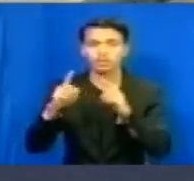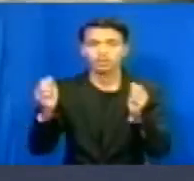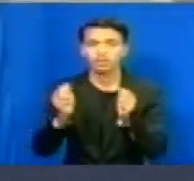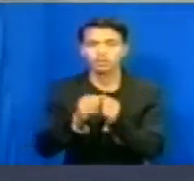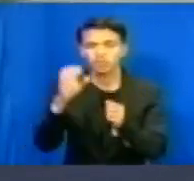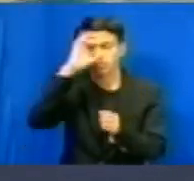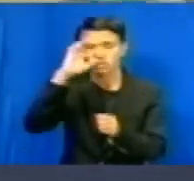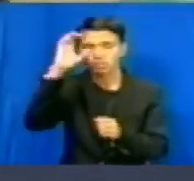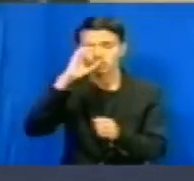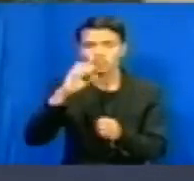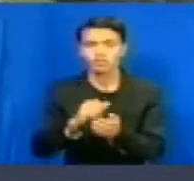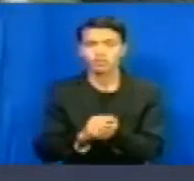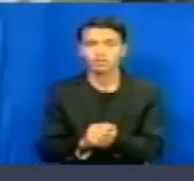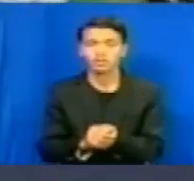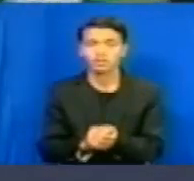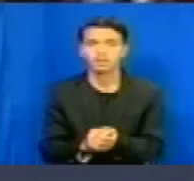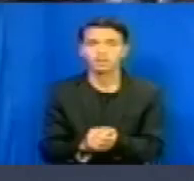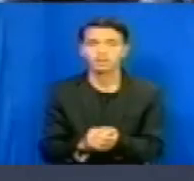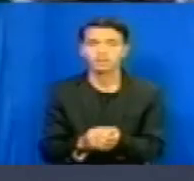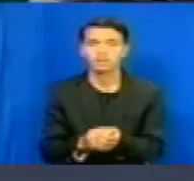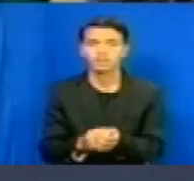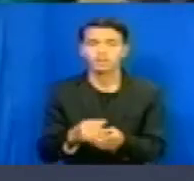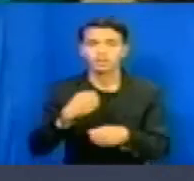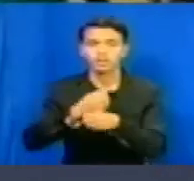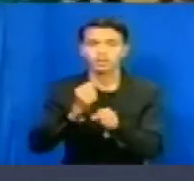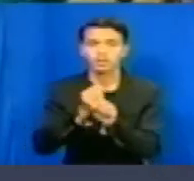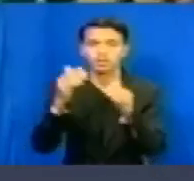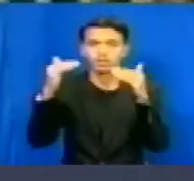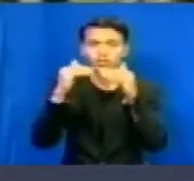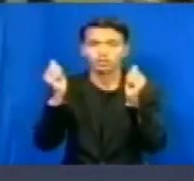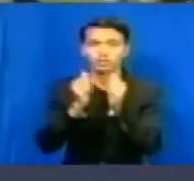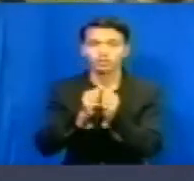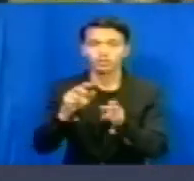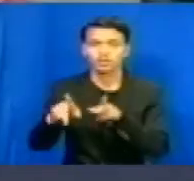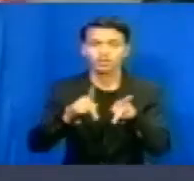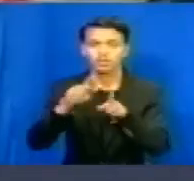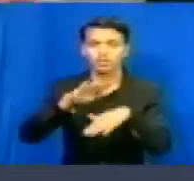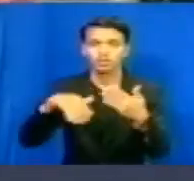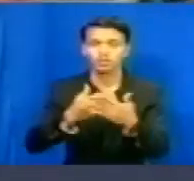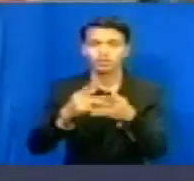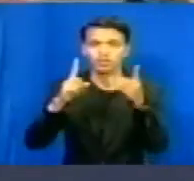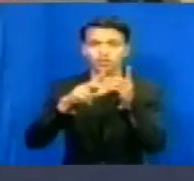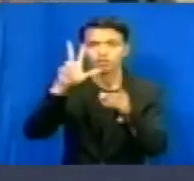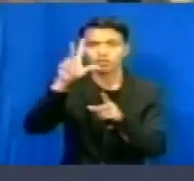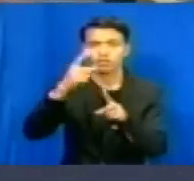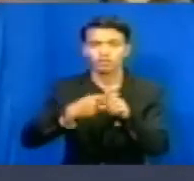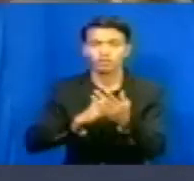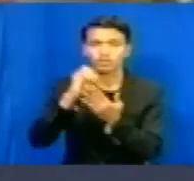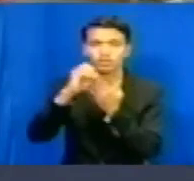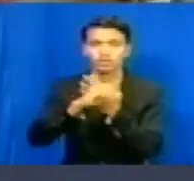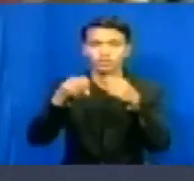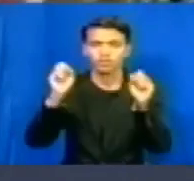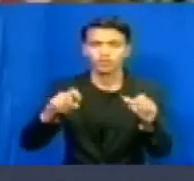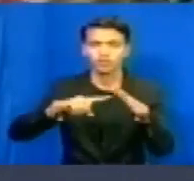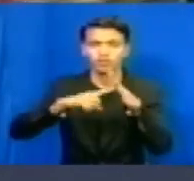buka solusaun no se halao diálogo ho entidades ho tu nune ia loron tolu fulan outubro bele ha ho